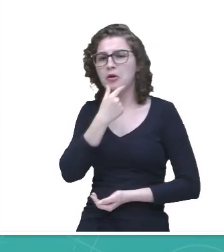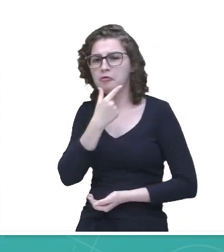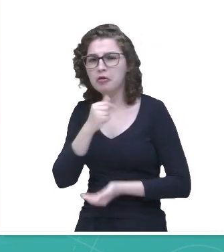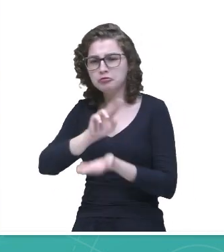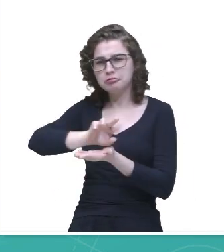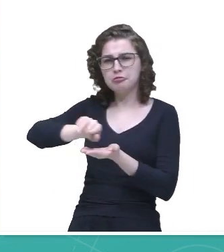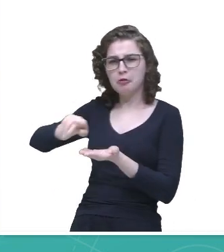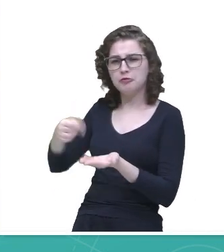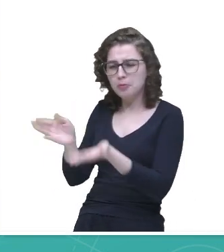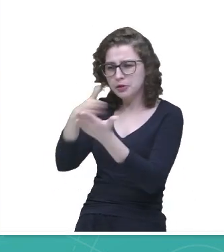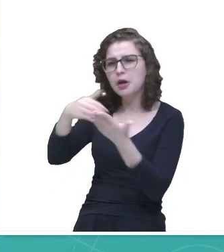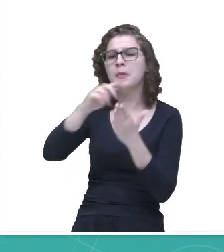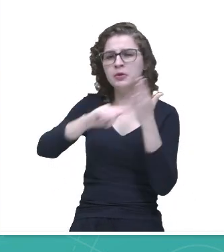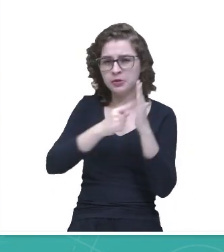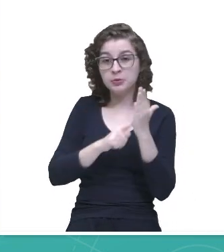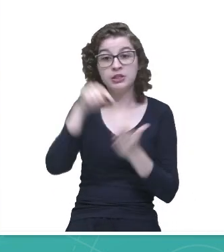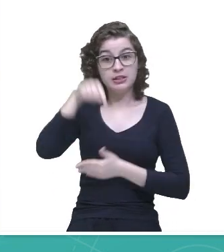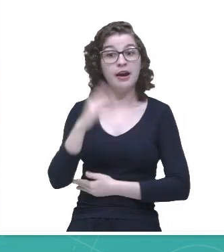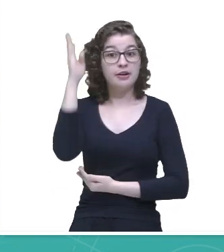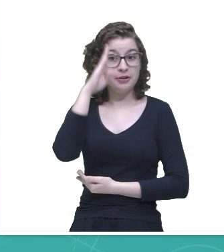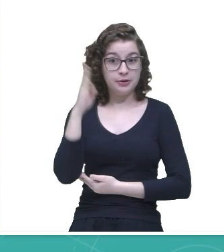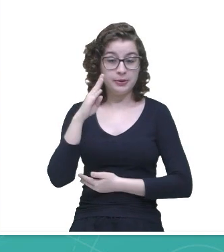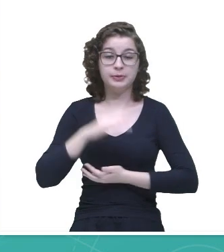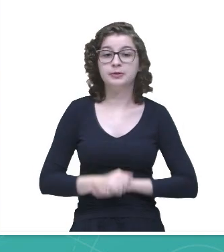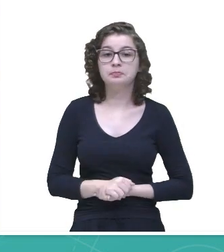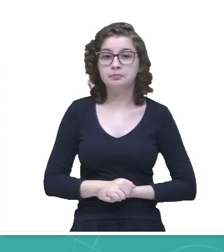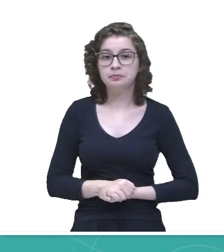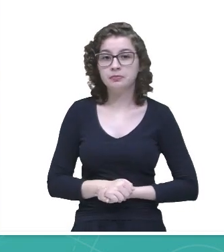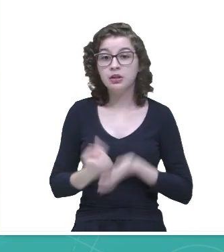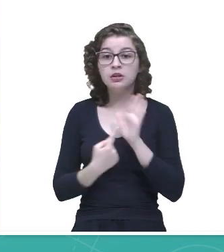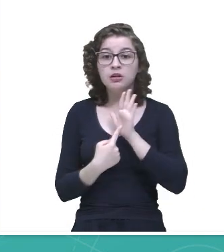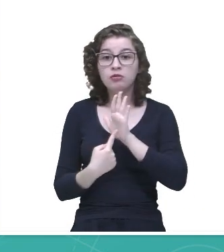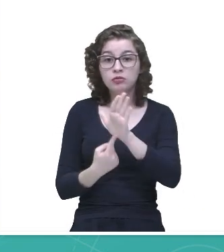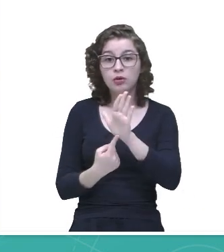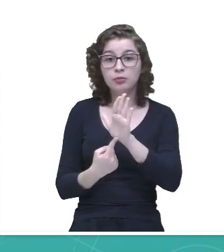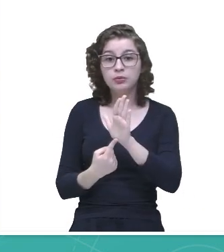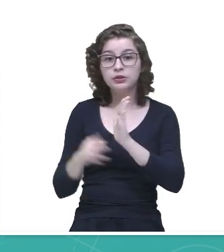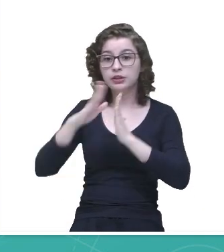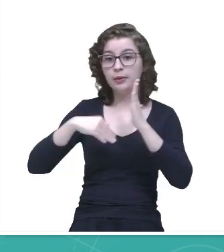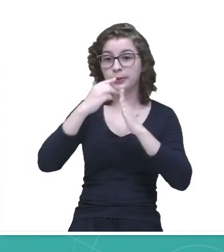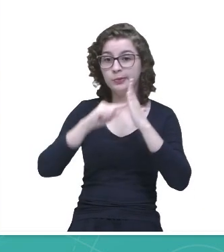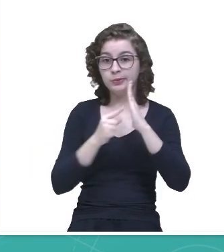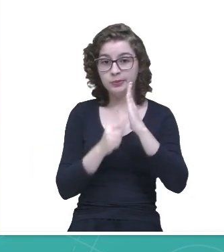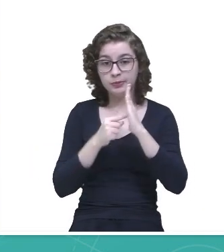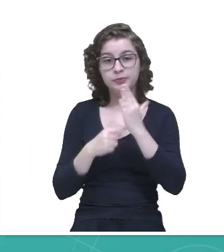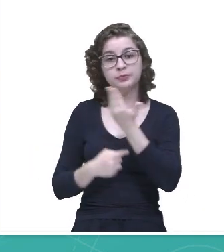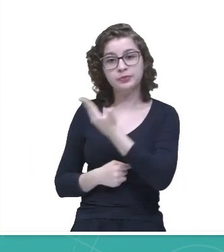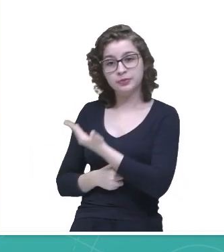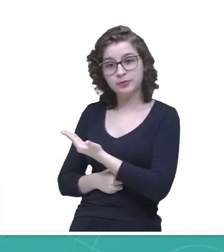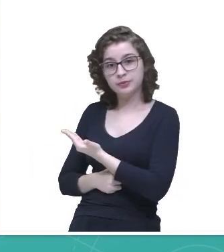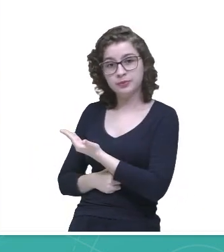Cavaleiro, tá? Então, aí eu trouxe algumas obras para vocês observarem sobre essa tendência, né, esse